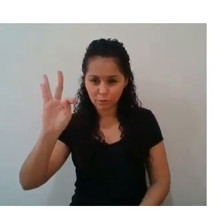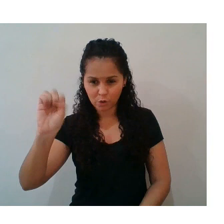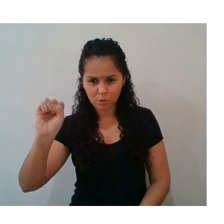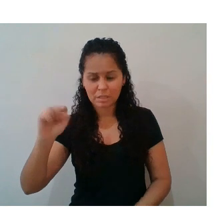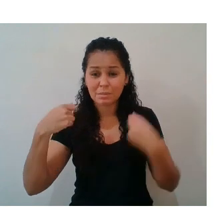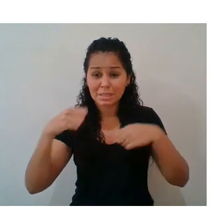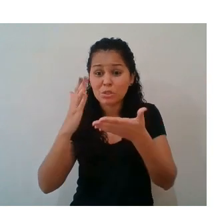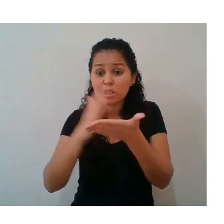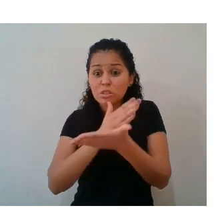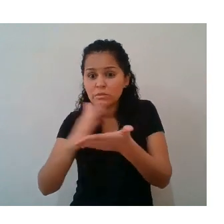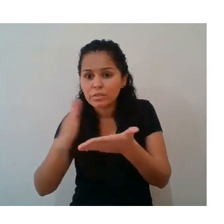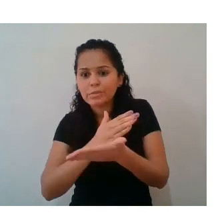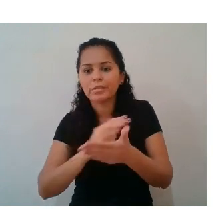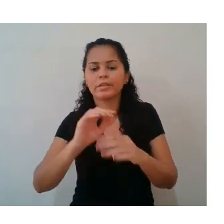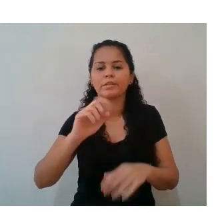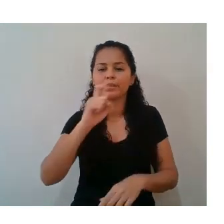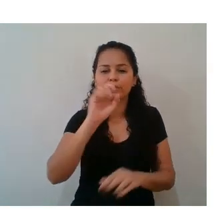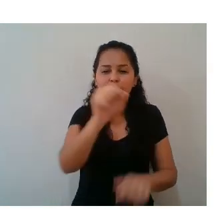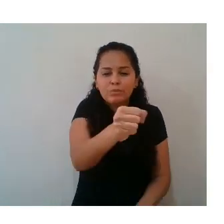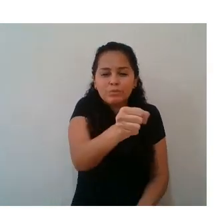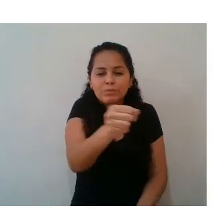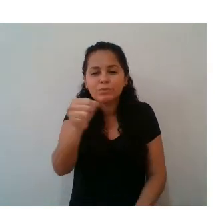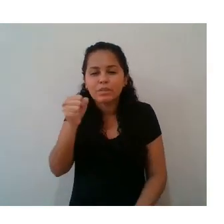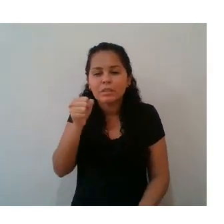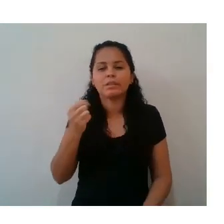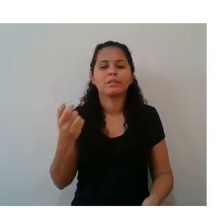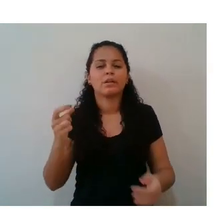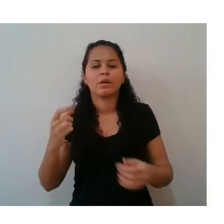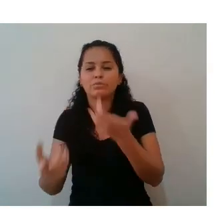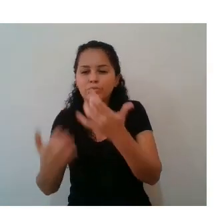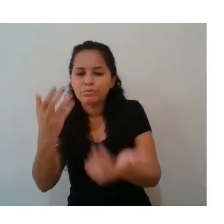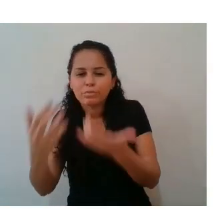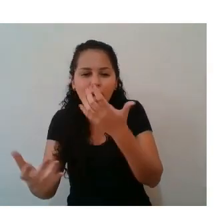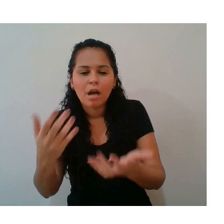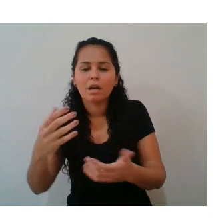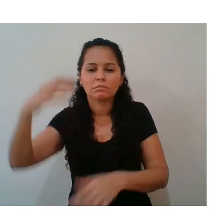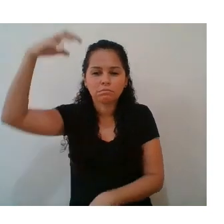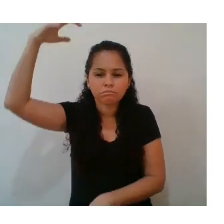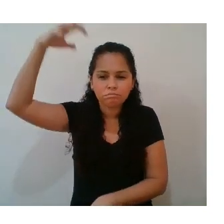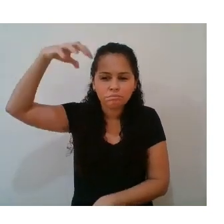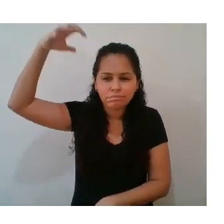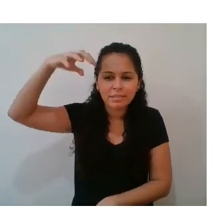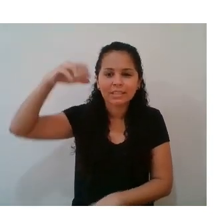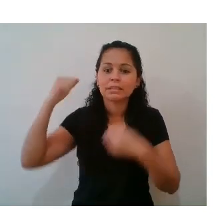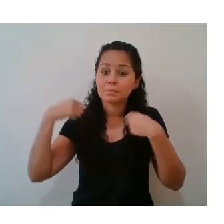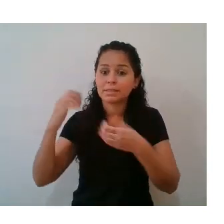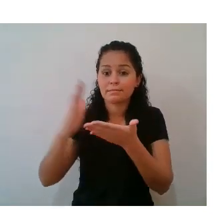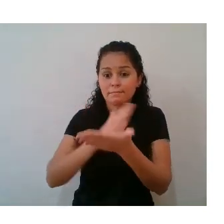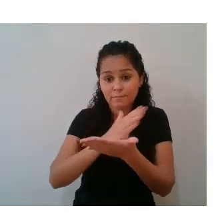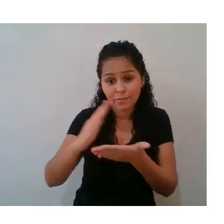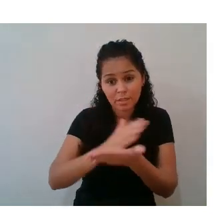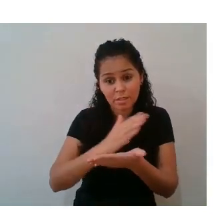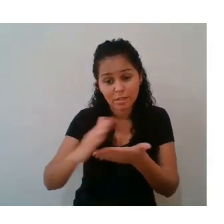um pouquinho para o fogão, um pouquinho para o ventilador. Eu quero que cada um deles usufrua do máximo valor possível.